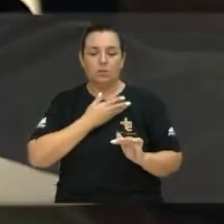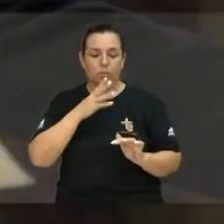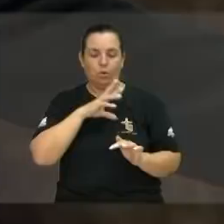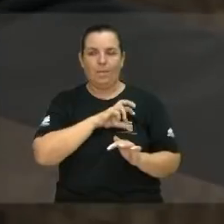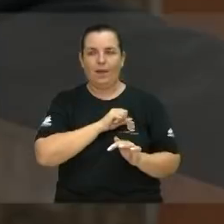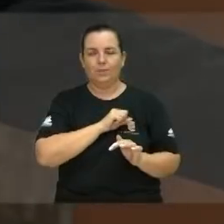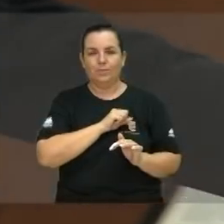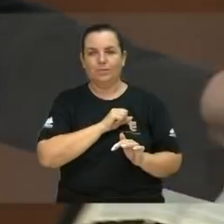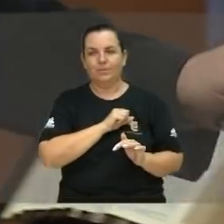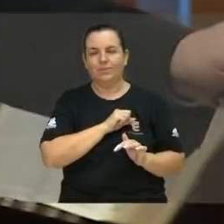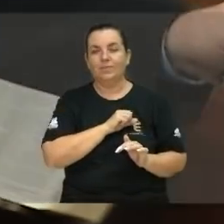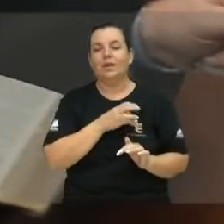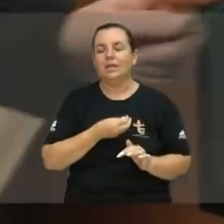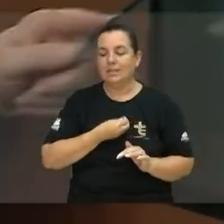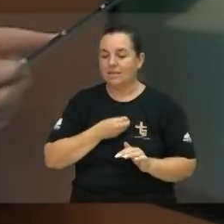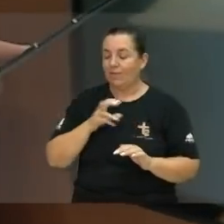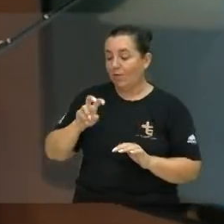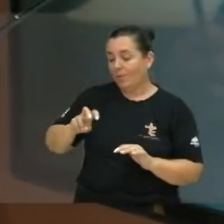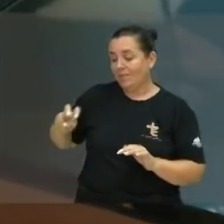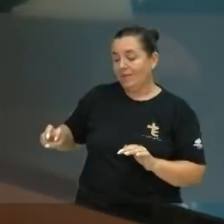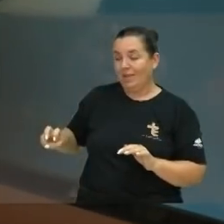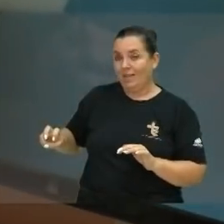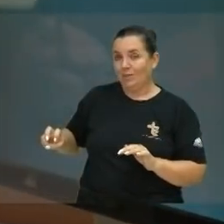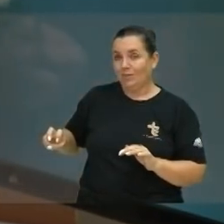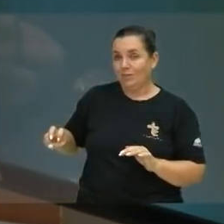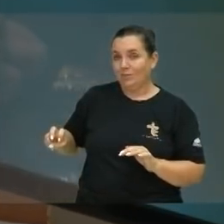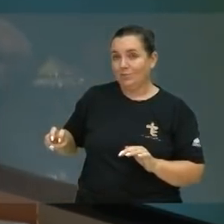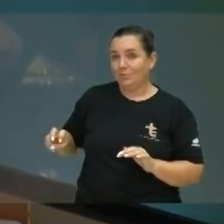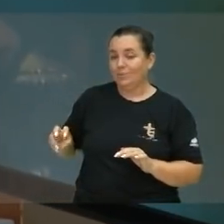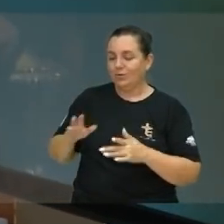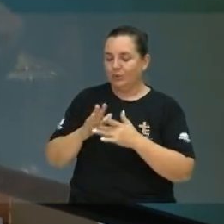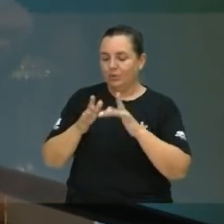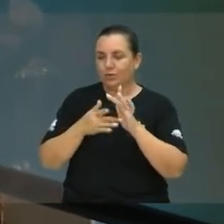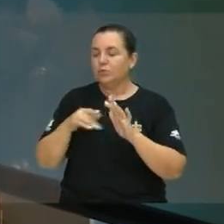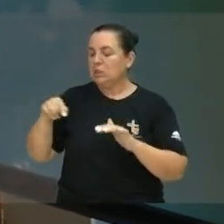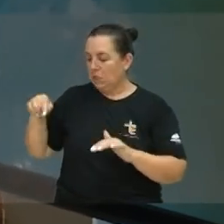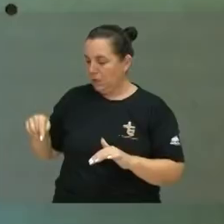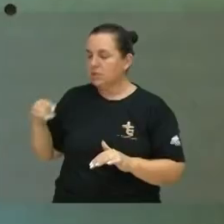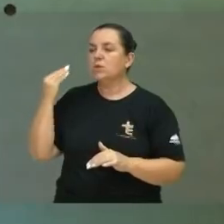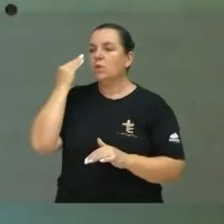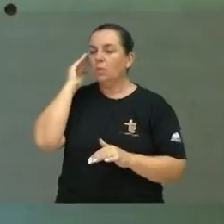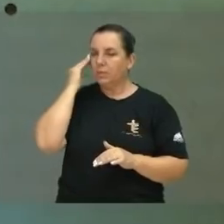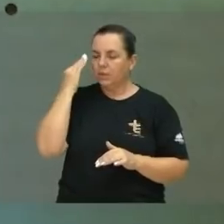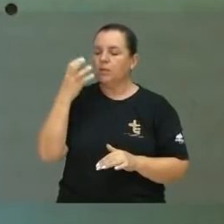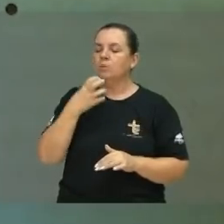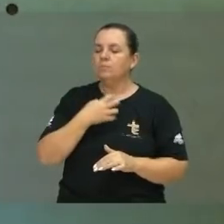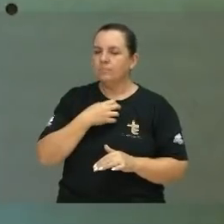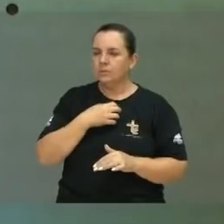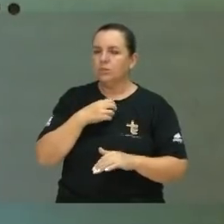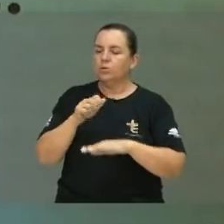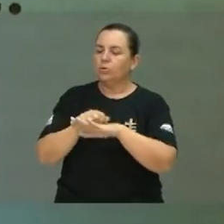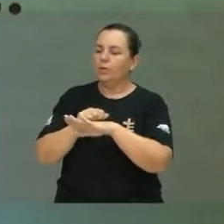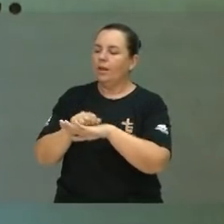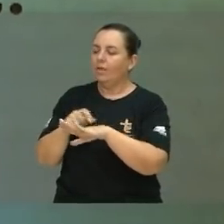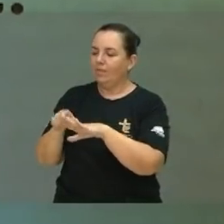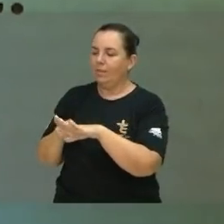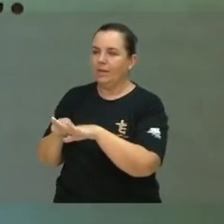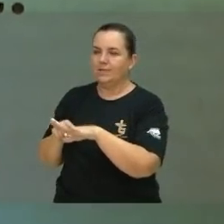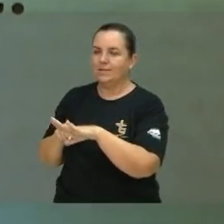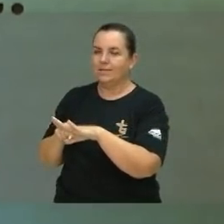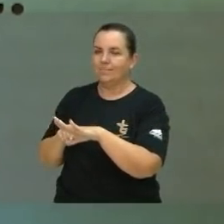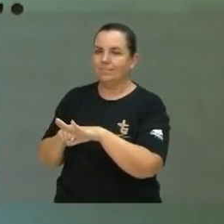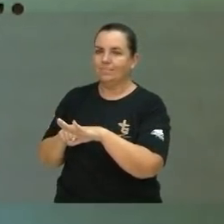amado que estava ao lado de jesus este compreendeu o sentido do lavapés